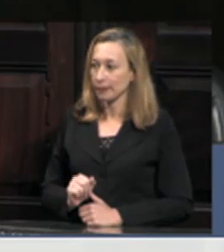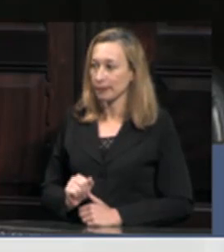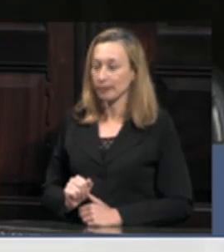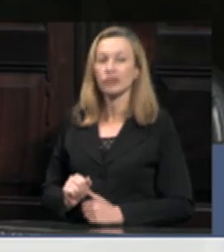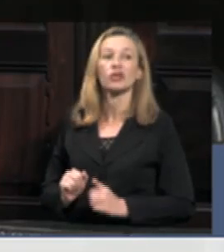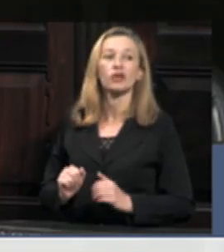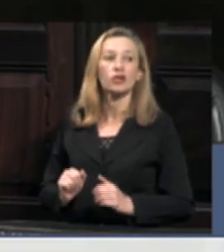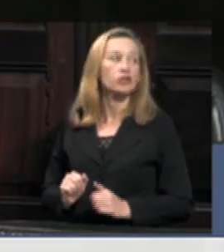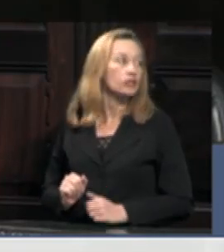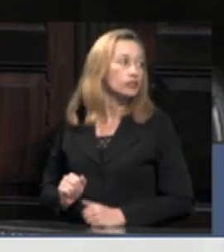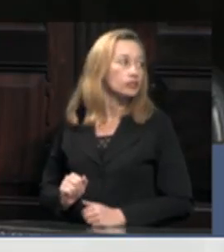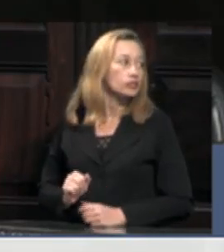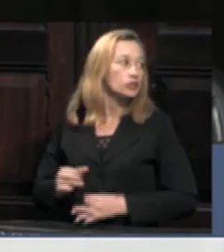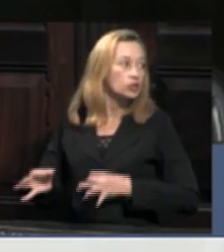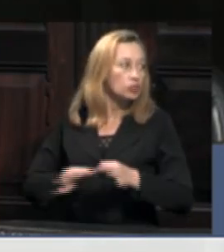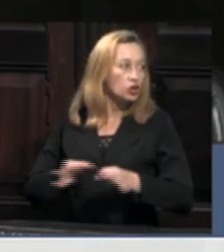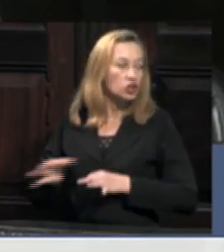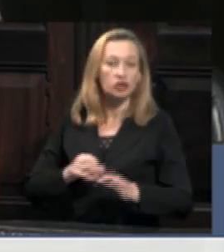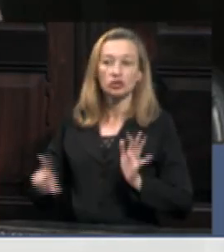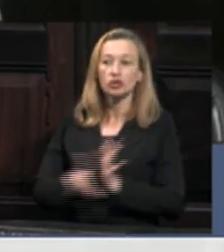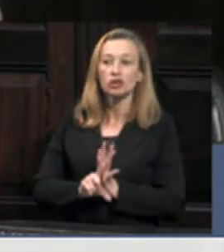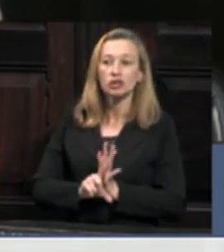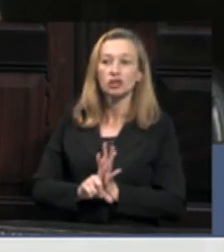Requer inclusão na ordem do dia do projeto de lei